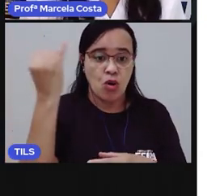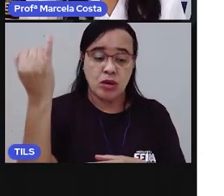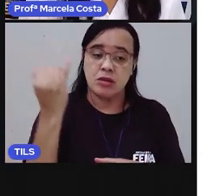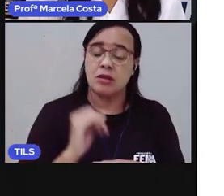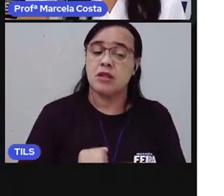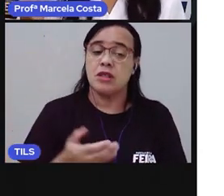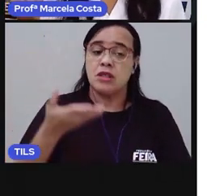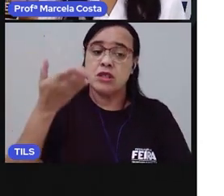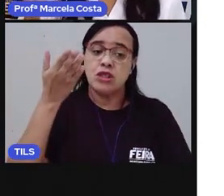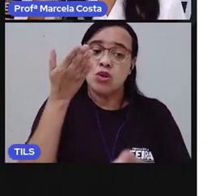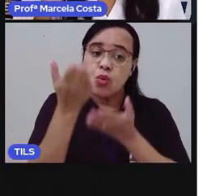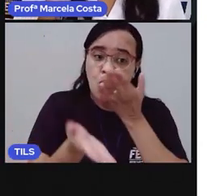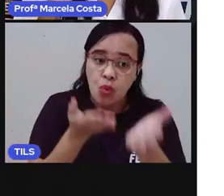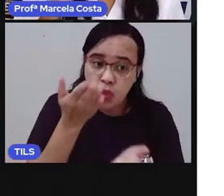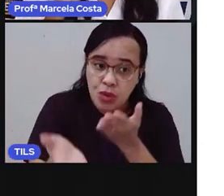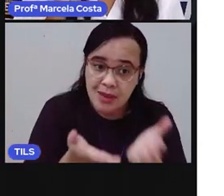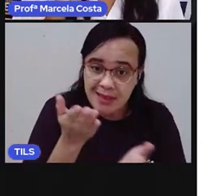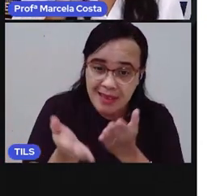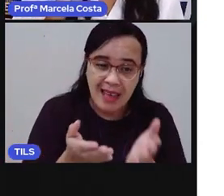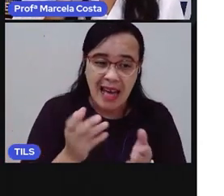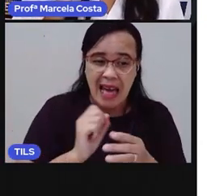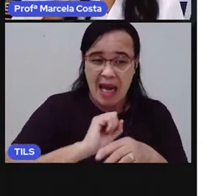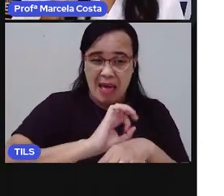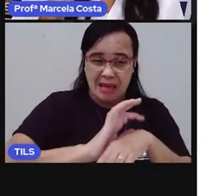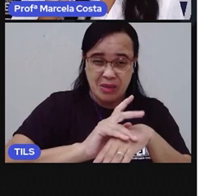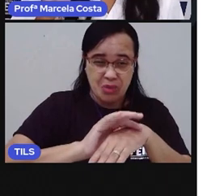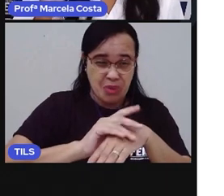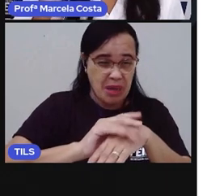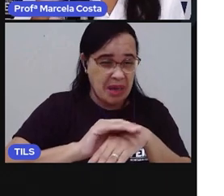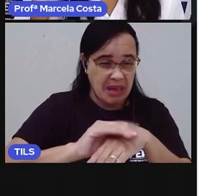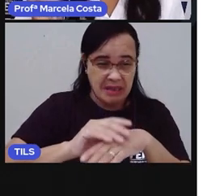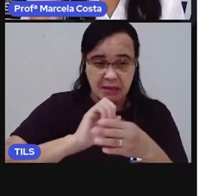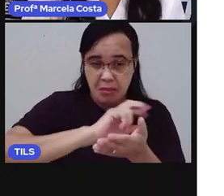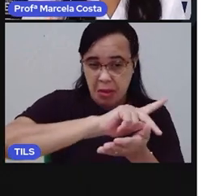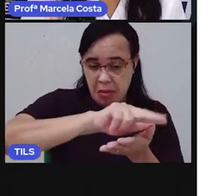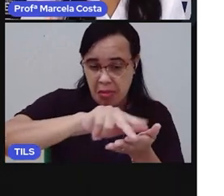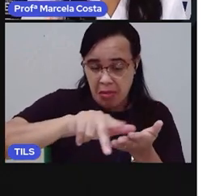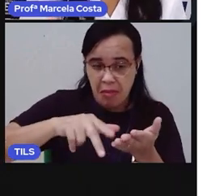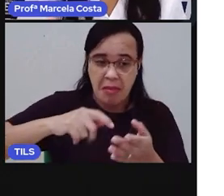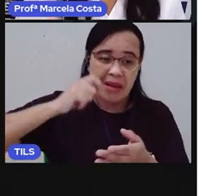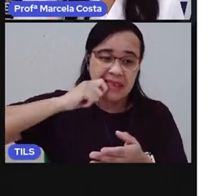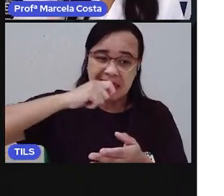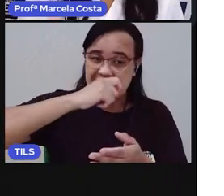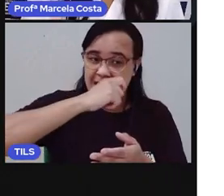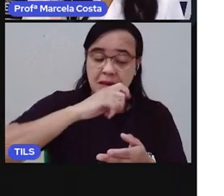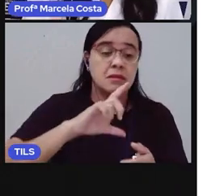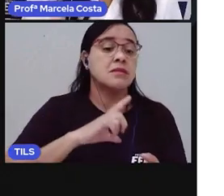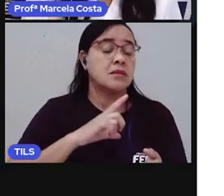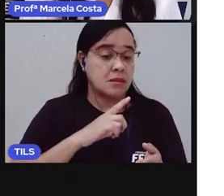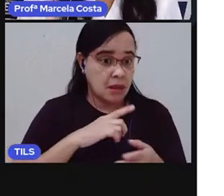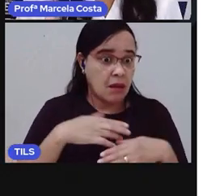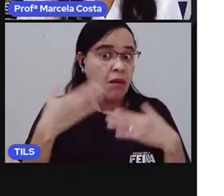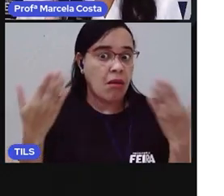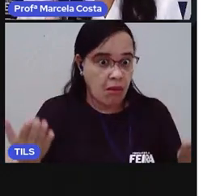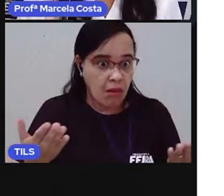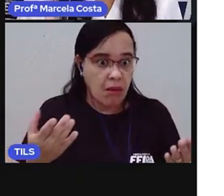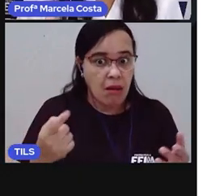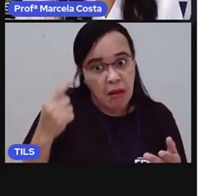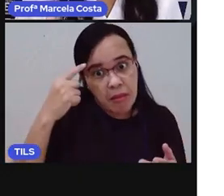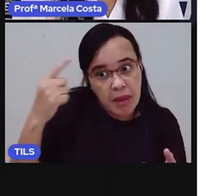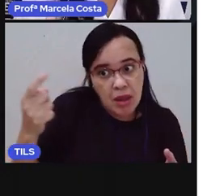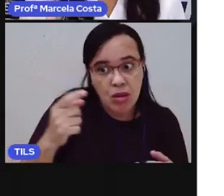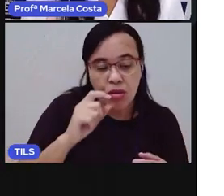Karen pode ficar doentinho somente a conta de cair Já pensou você perder um